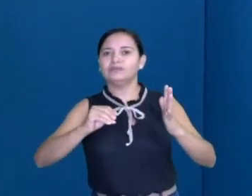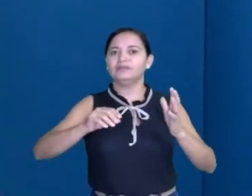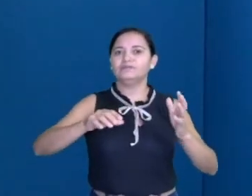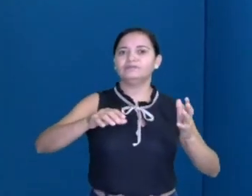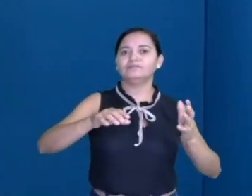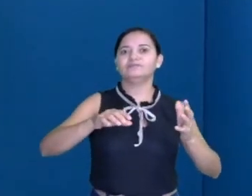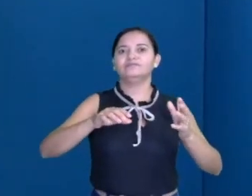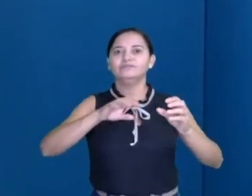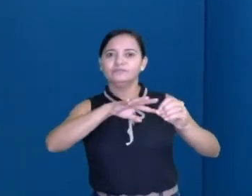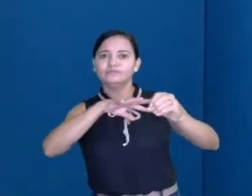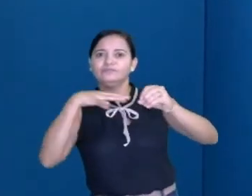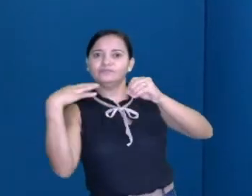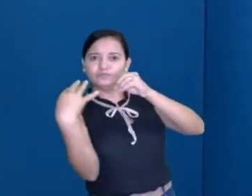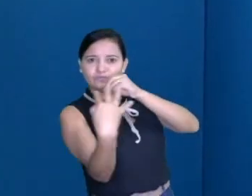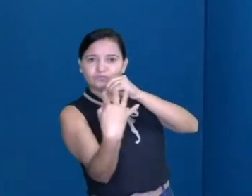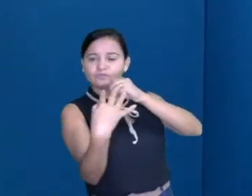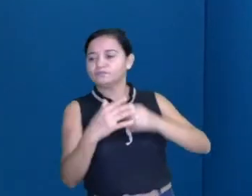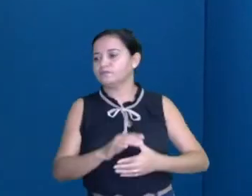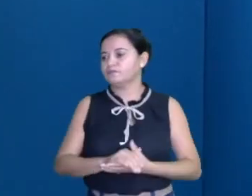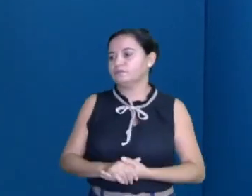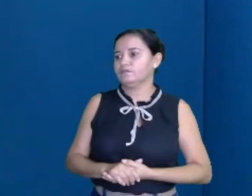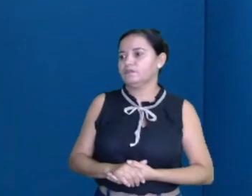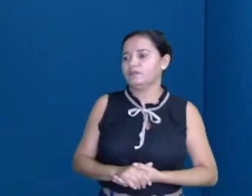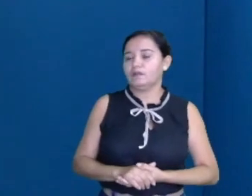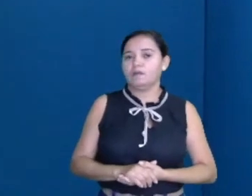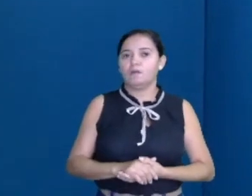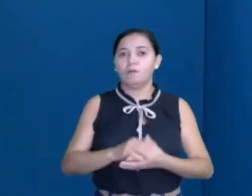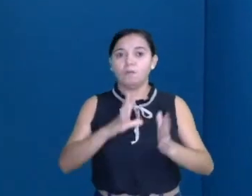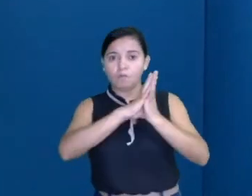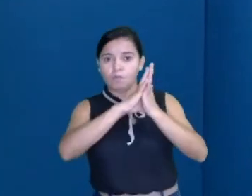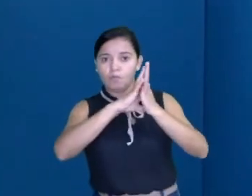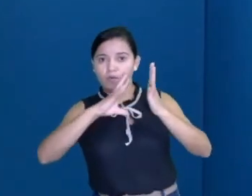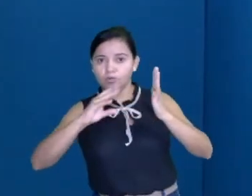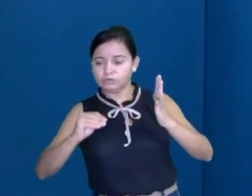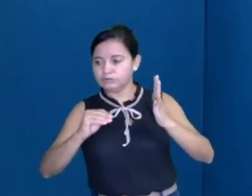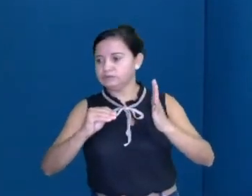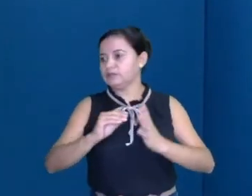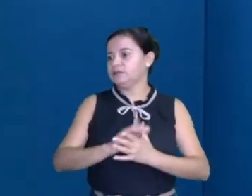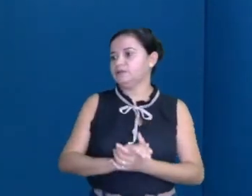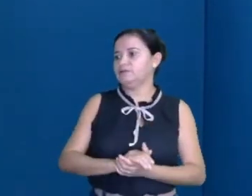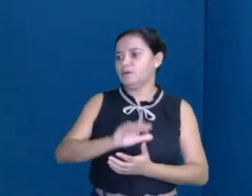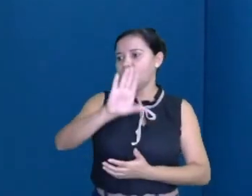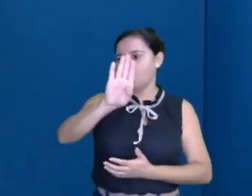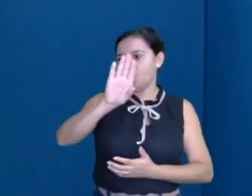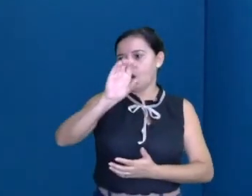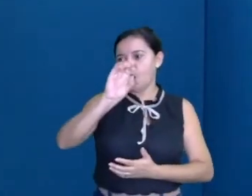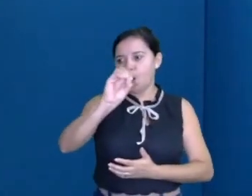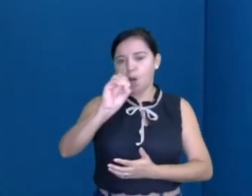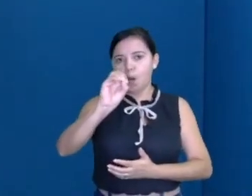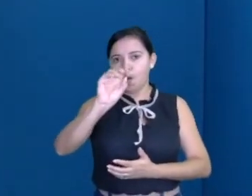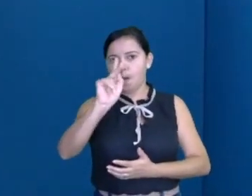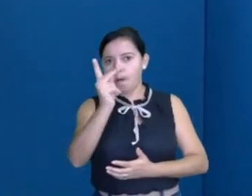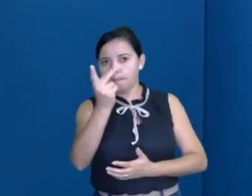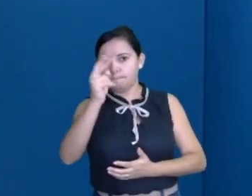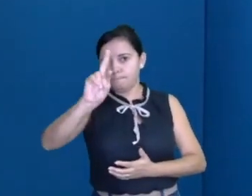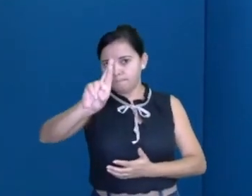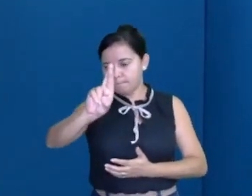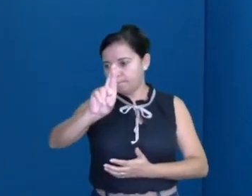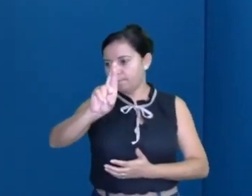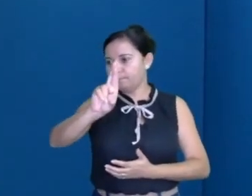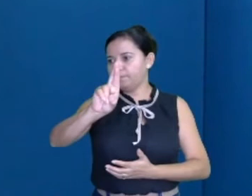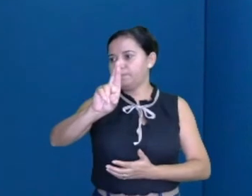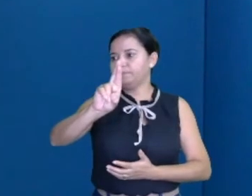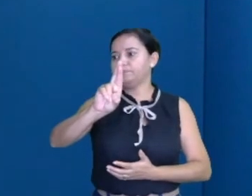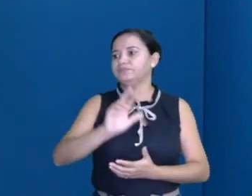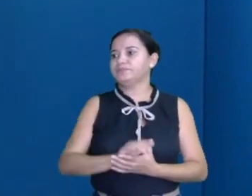né? O modelo do sistema solar. Quando eu já pego aqui o modelo de Bohr, que vai depois ter essa conciliação, o modelo de Bohr-Rutherford, você vai ter o que a gente